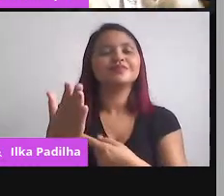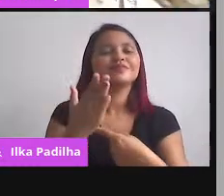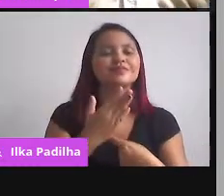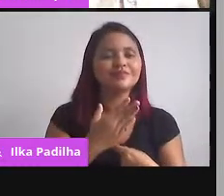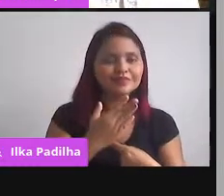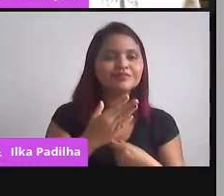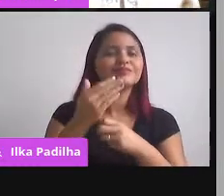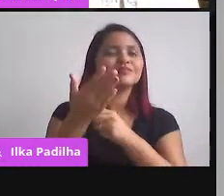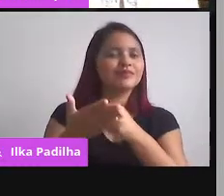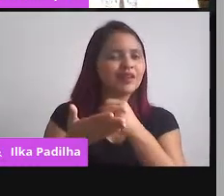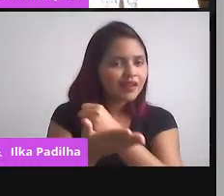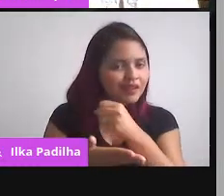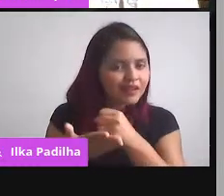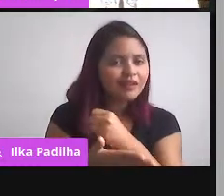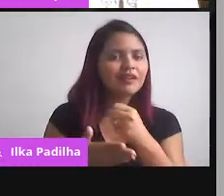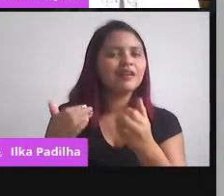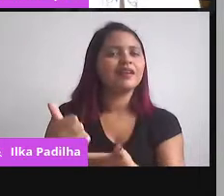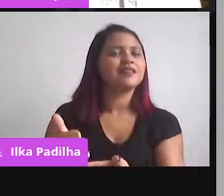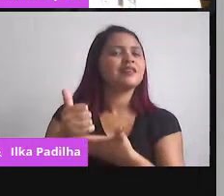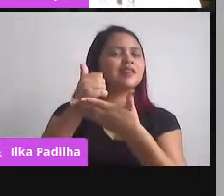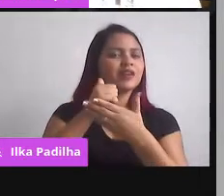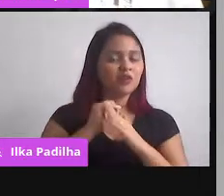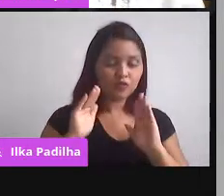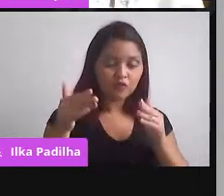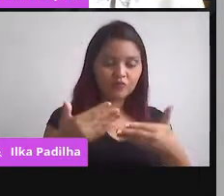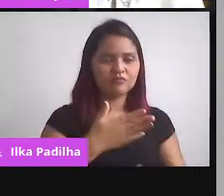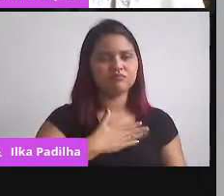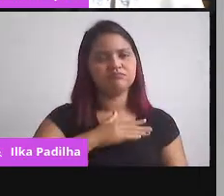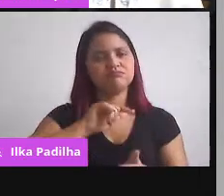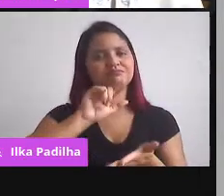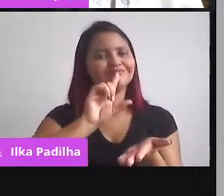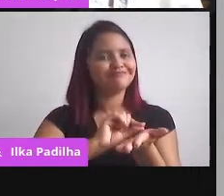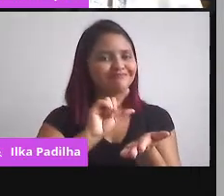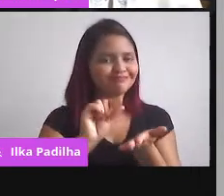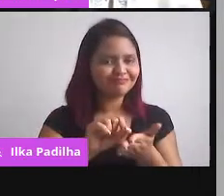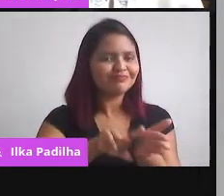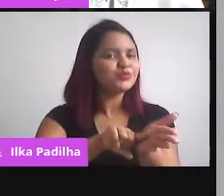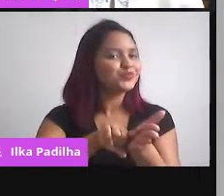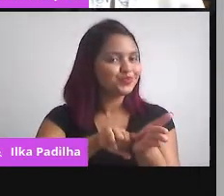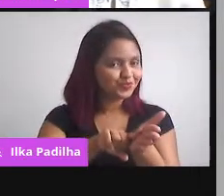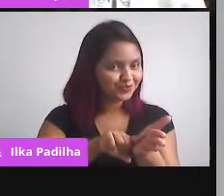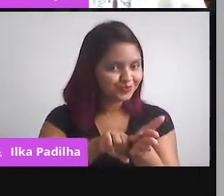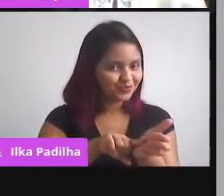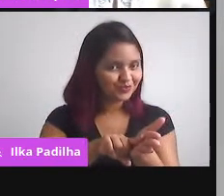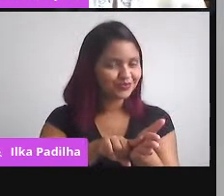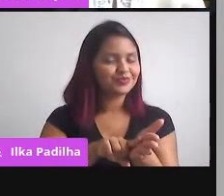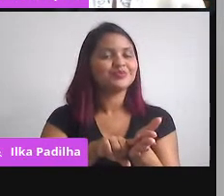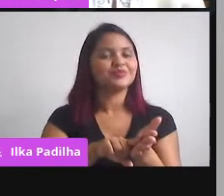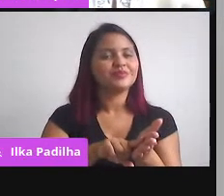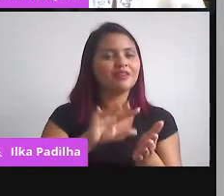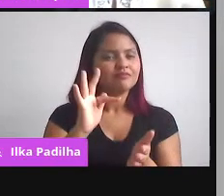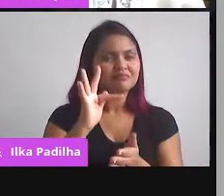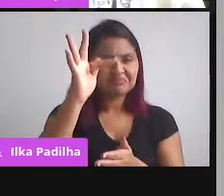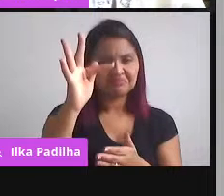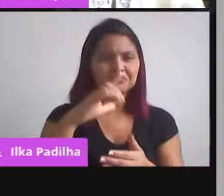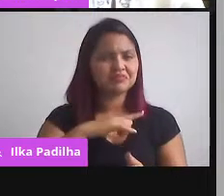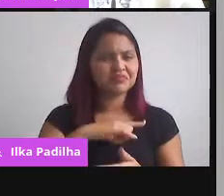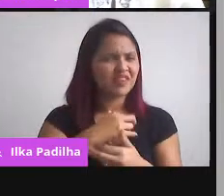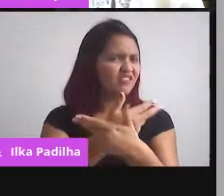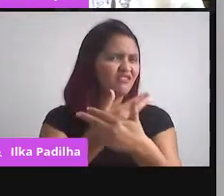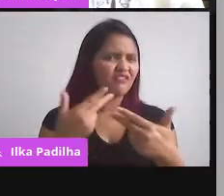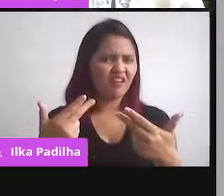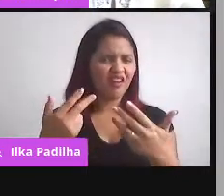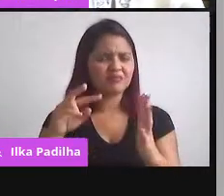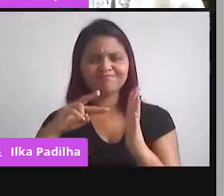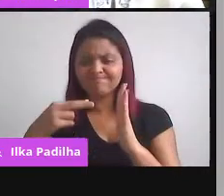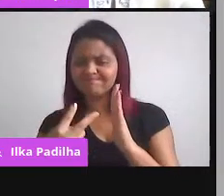tenho como foco de pesquisa. Seguramente, hoje, na linguística textual, nós temos diferentes interfaces